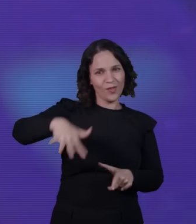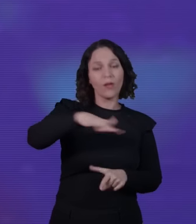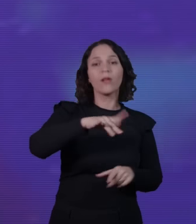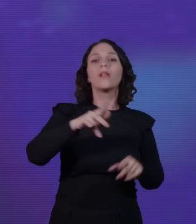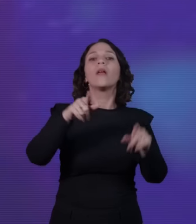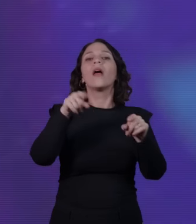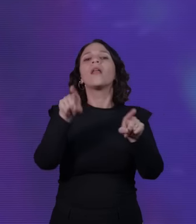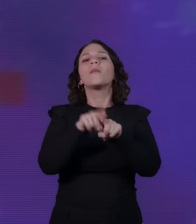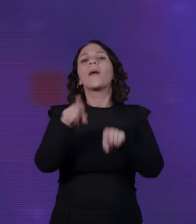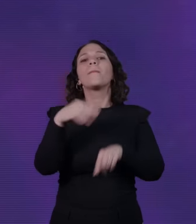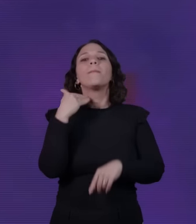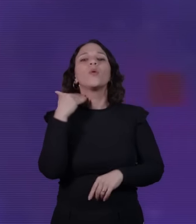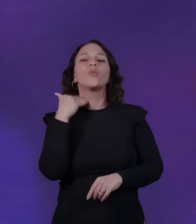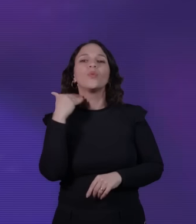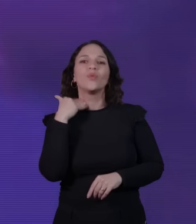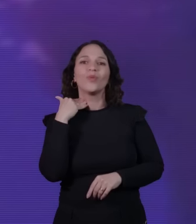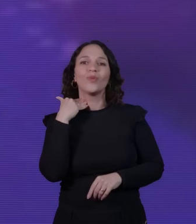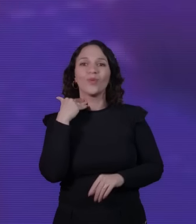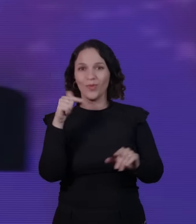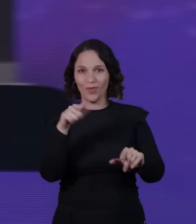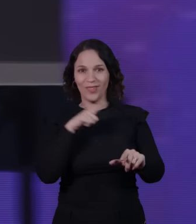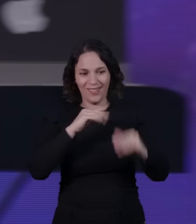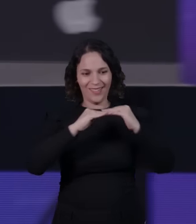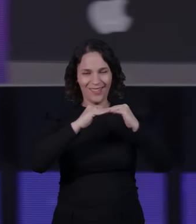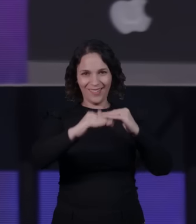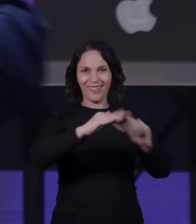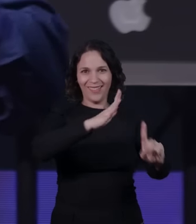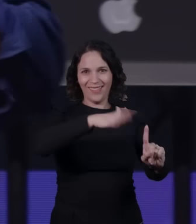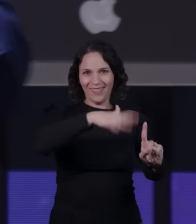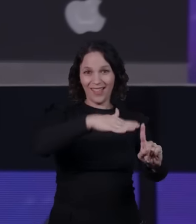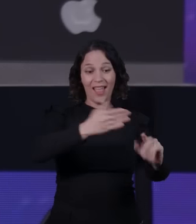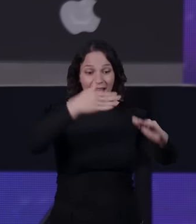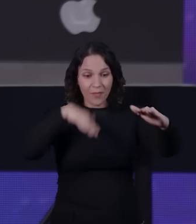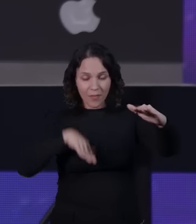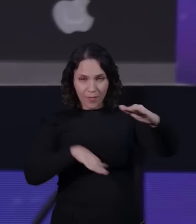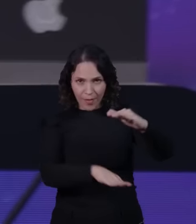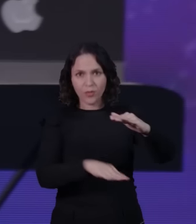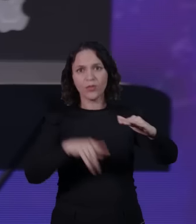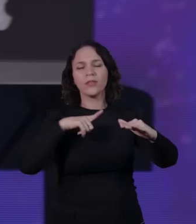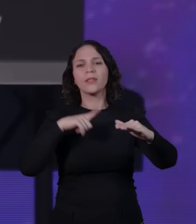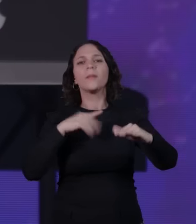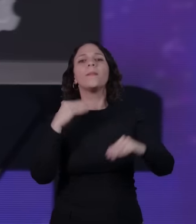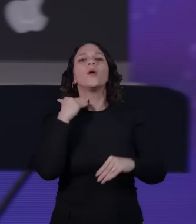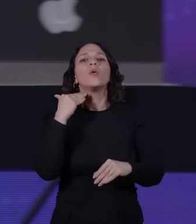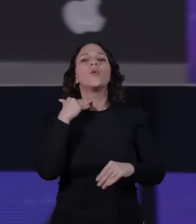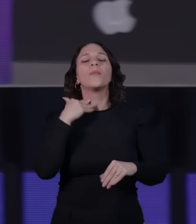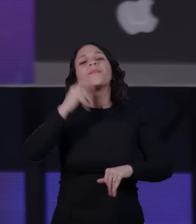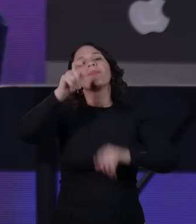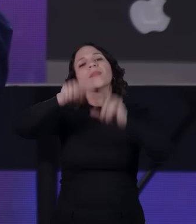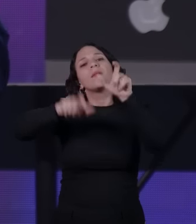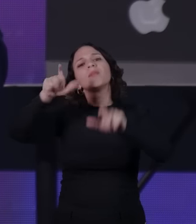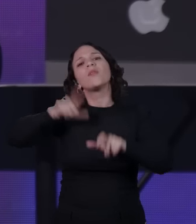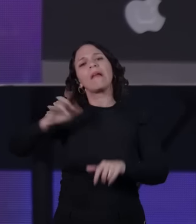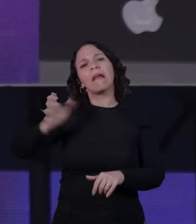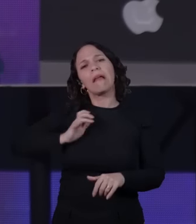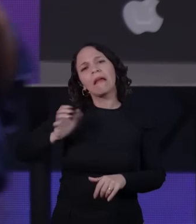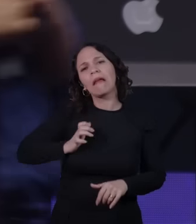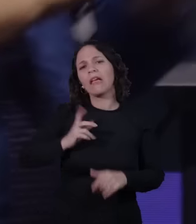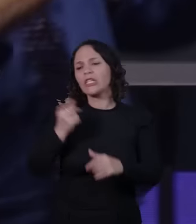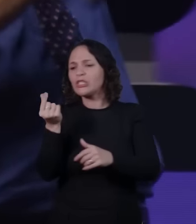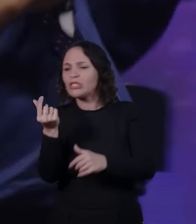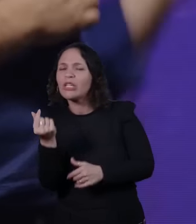banco. Embaixo do templo havia um banco onde pessoas de todo mundo traziam as suas riquezas, os